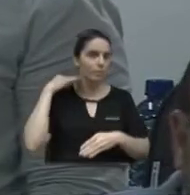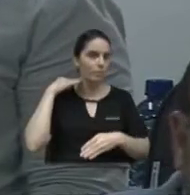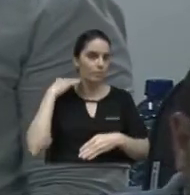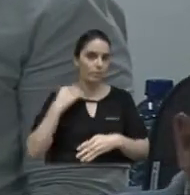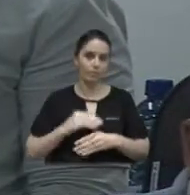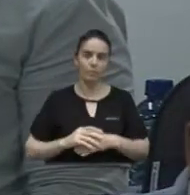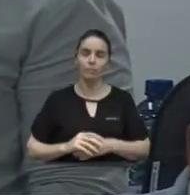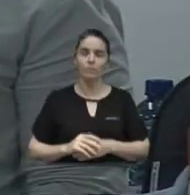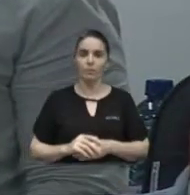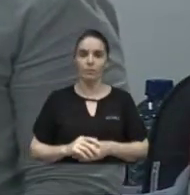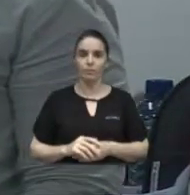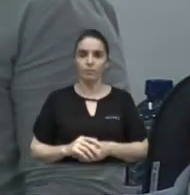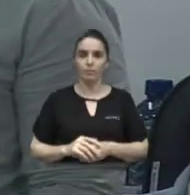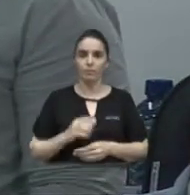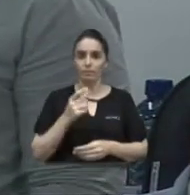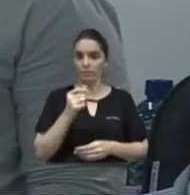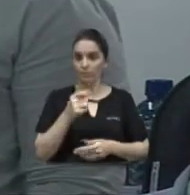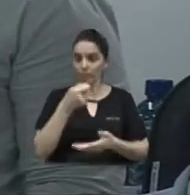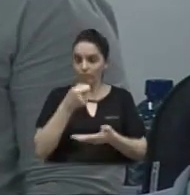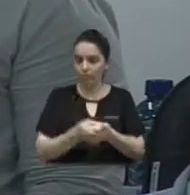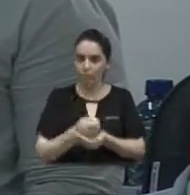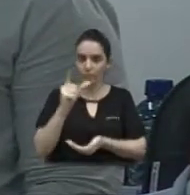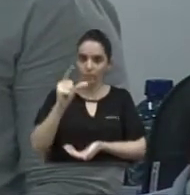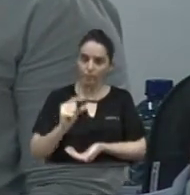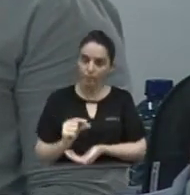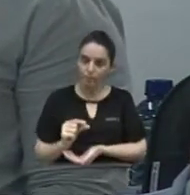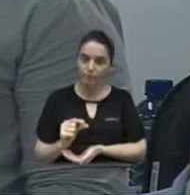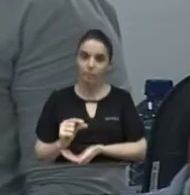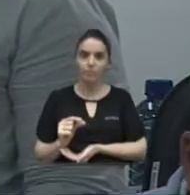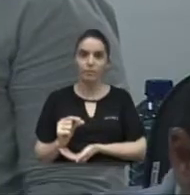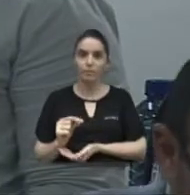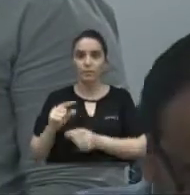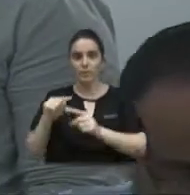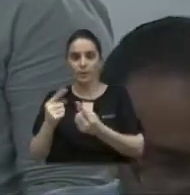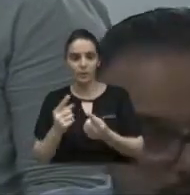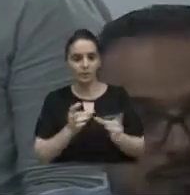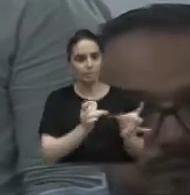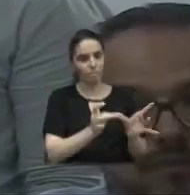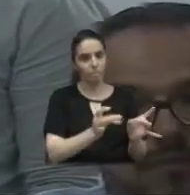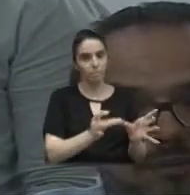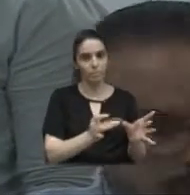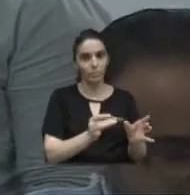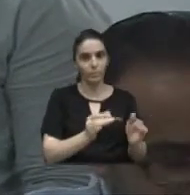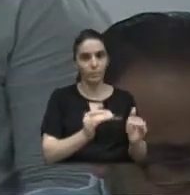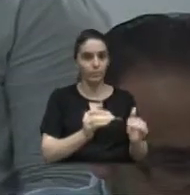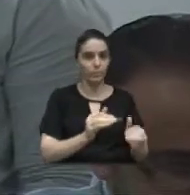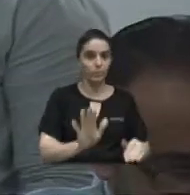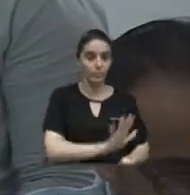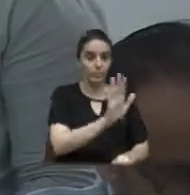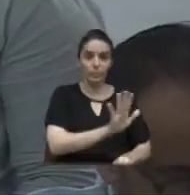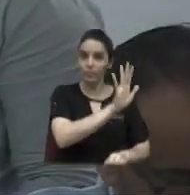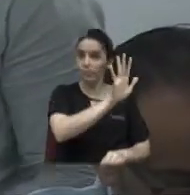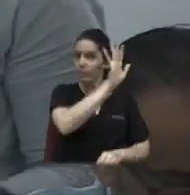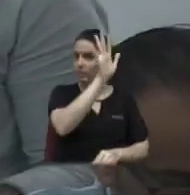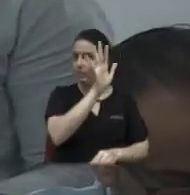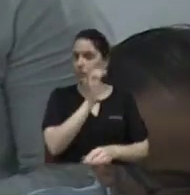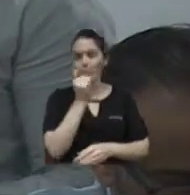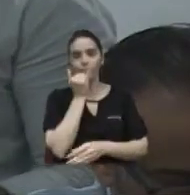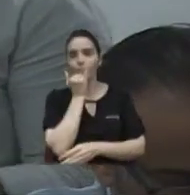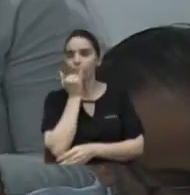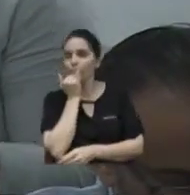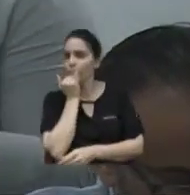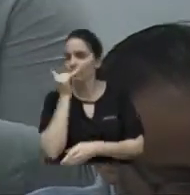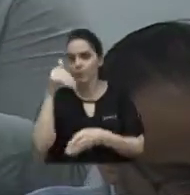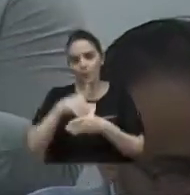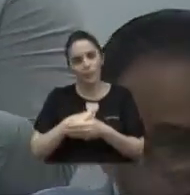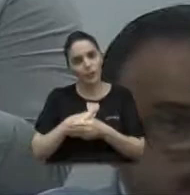capitalização que paga muito pouco e que vende por muito. Então, me desculpe, vou adiantar aqui, meu